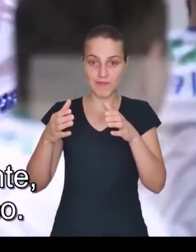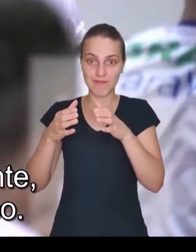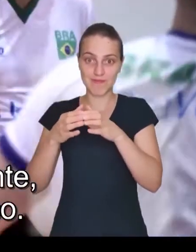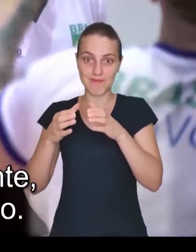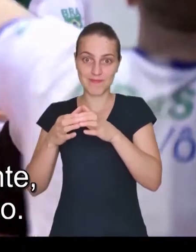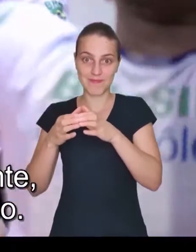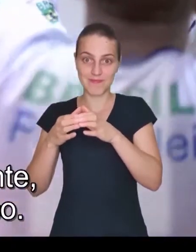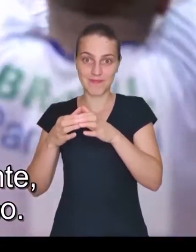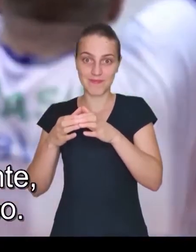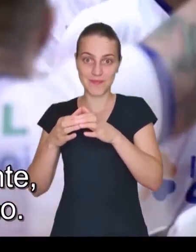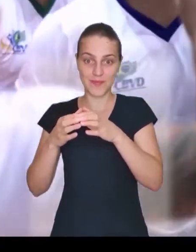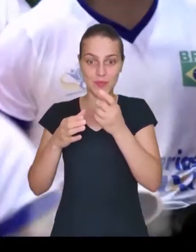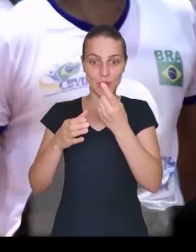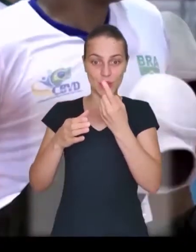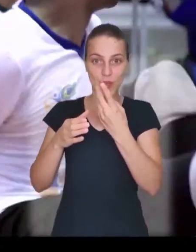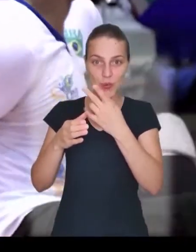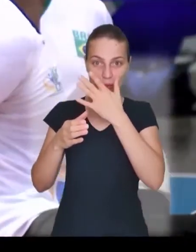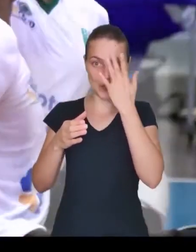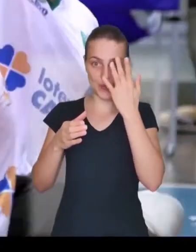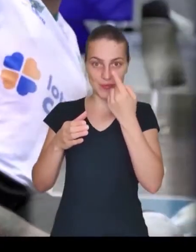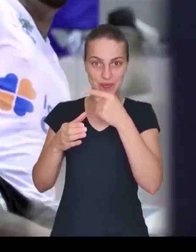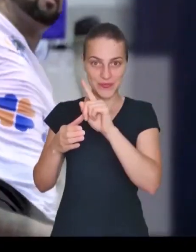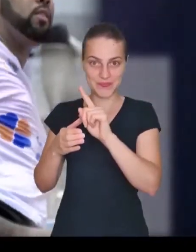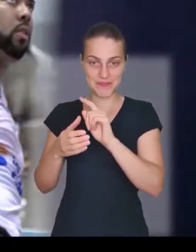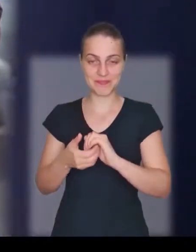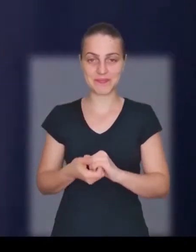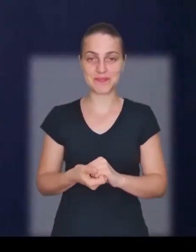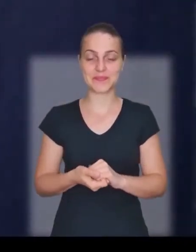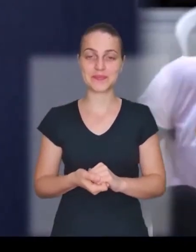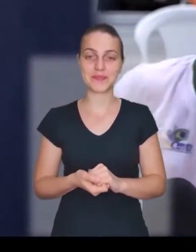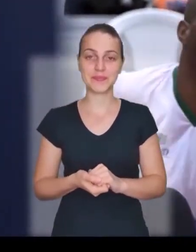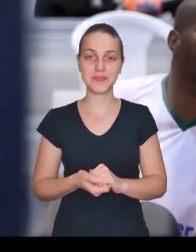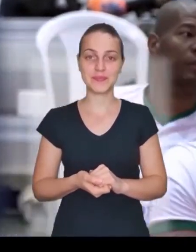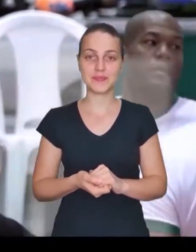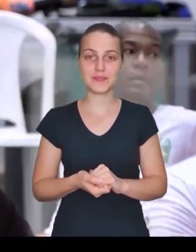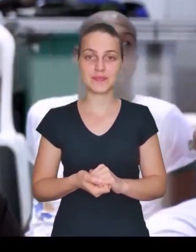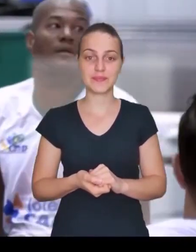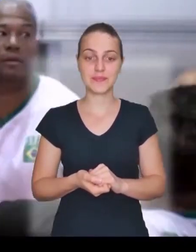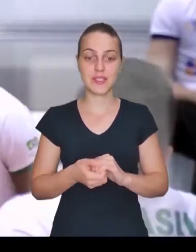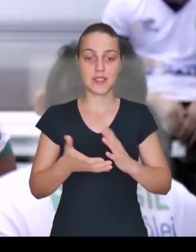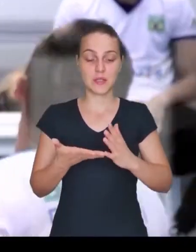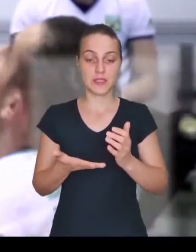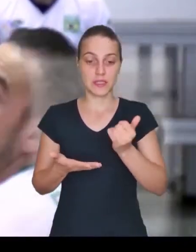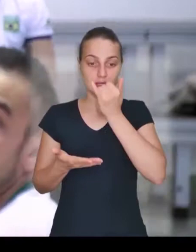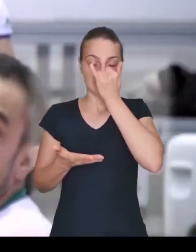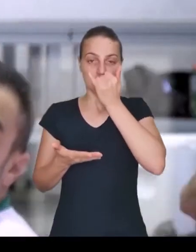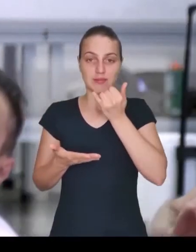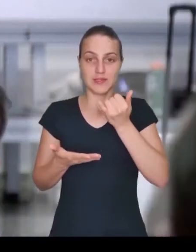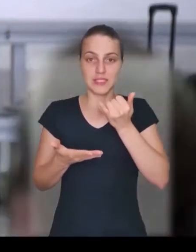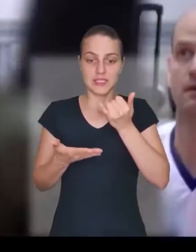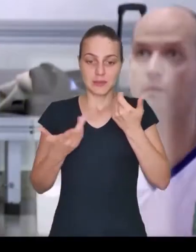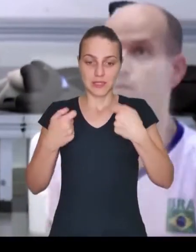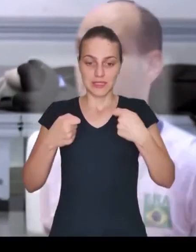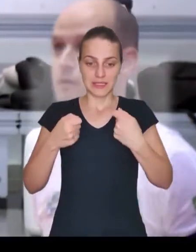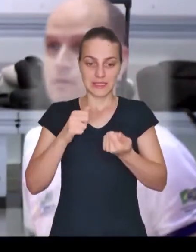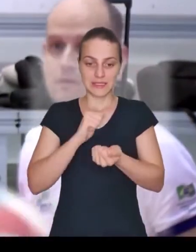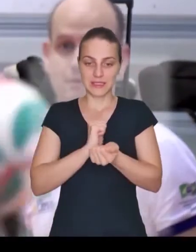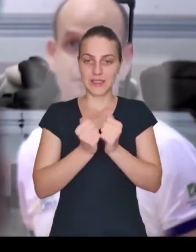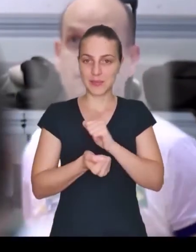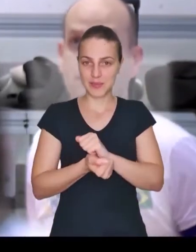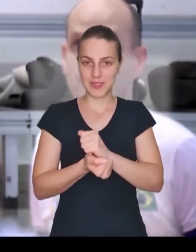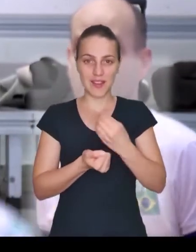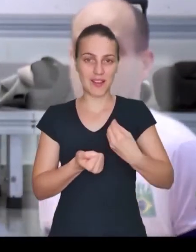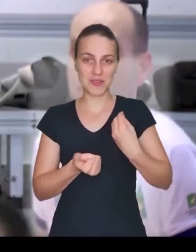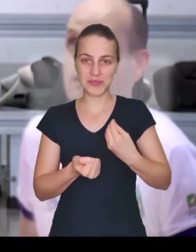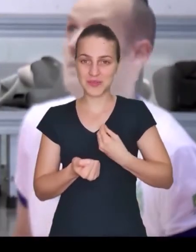primeiramente, adaptar ao esporte paralímpico, né? Foi algo bastante difícil. Venho de um acidente muito abrupto e eu ter que me